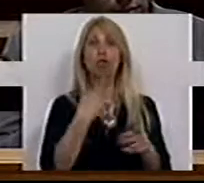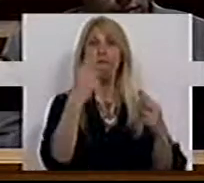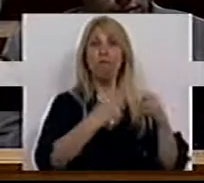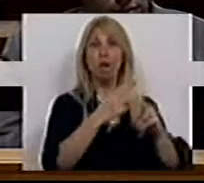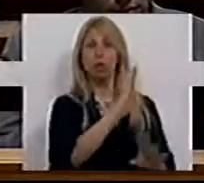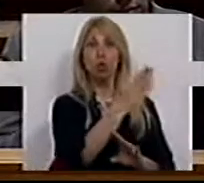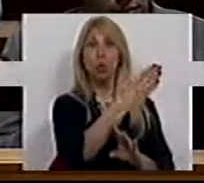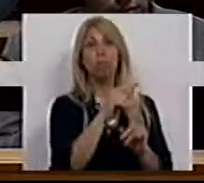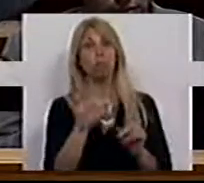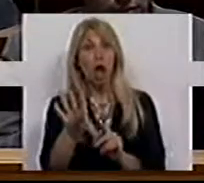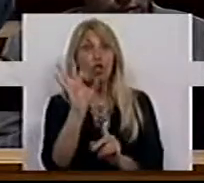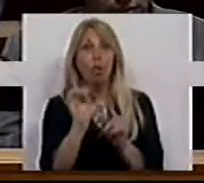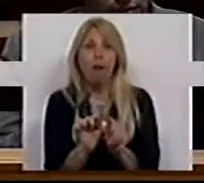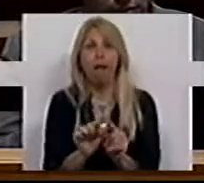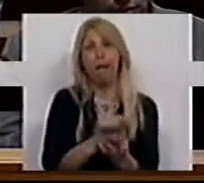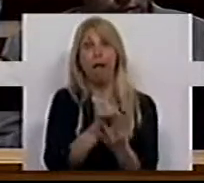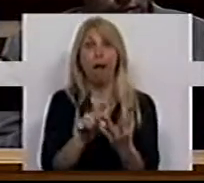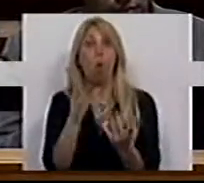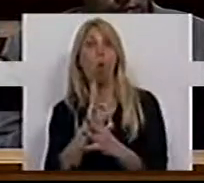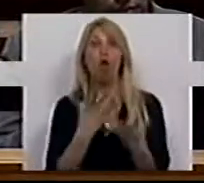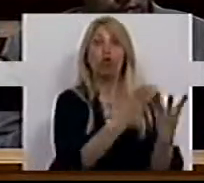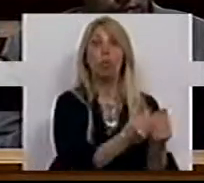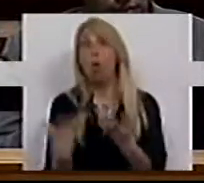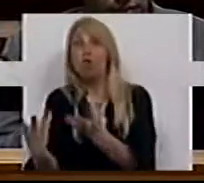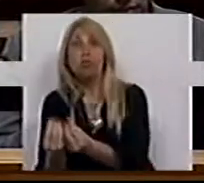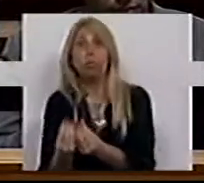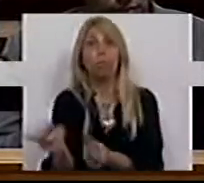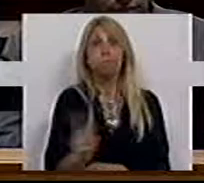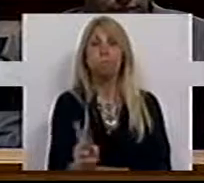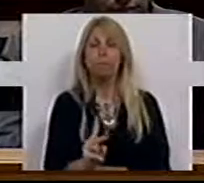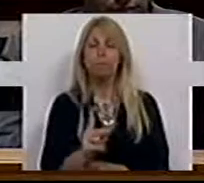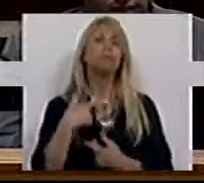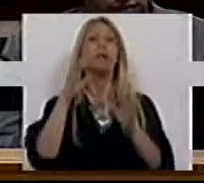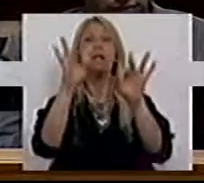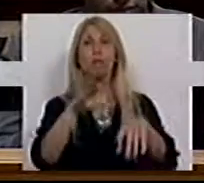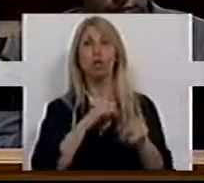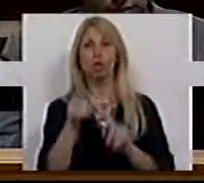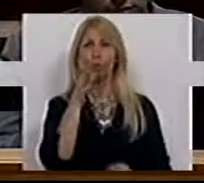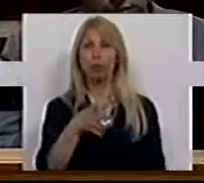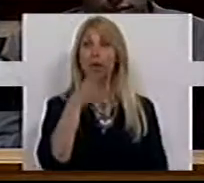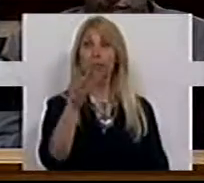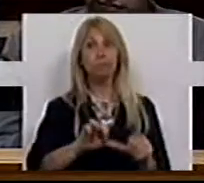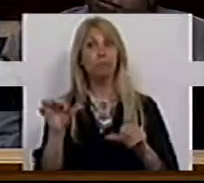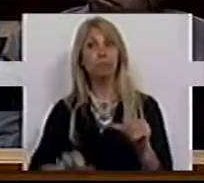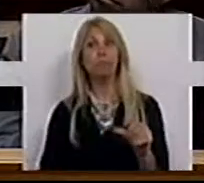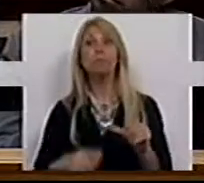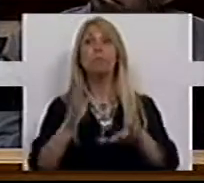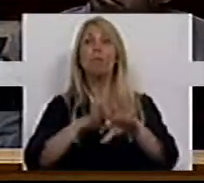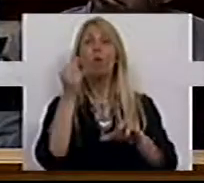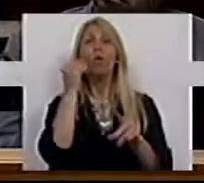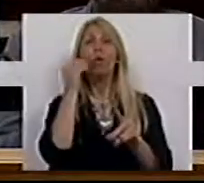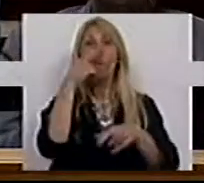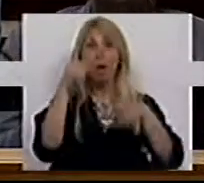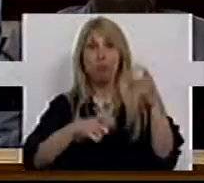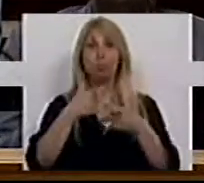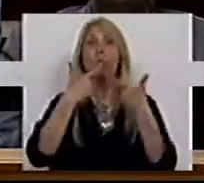a escolha está aqui, de um lado ou de outro. E termino, Sr. Deputado, fez-nos aqui uma declaração sobre como os cidadãos